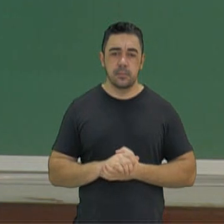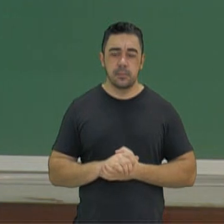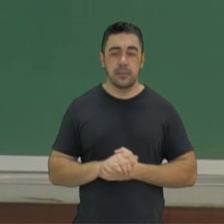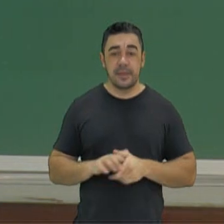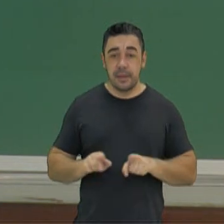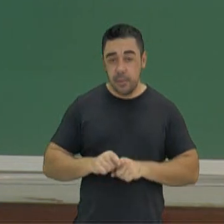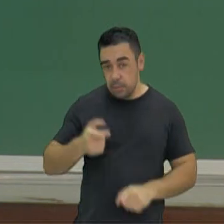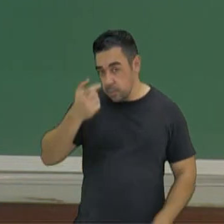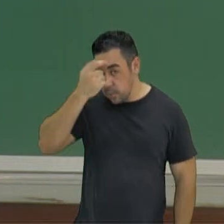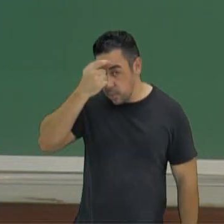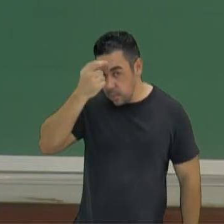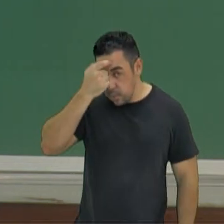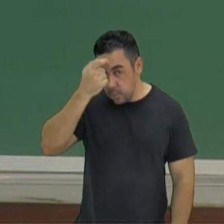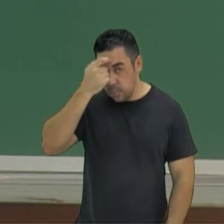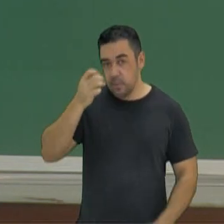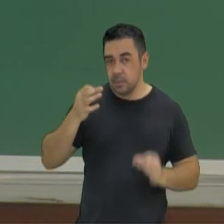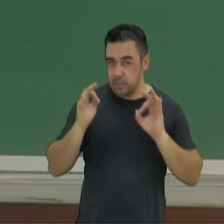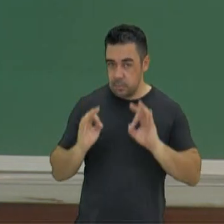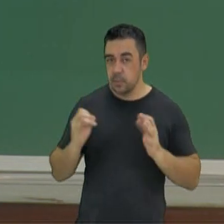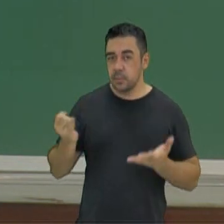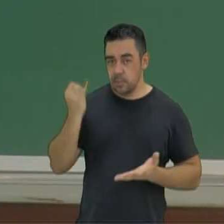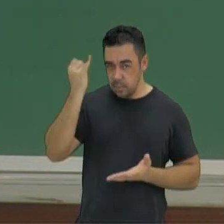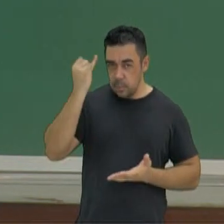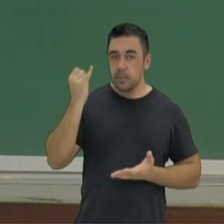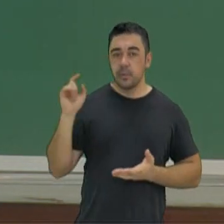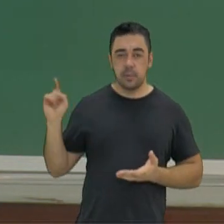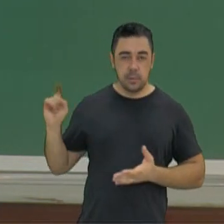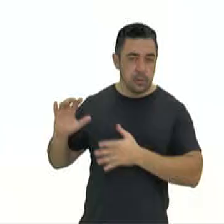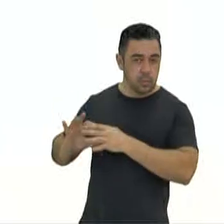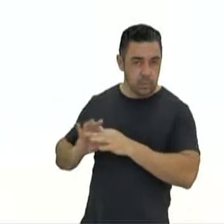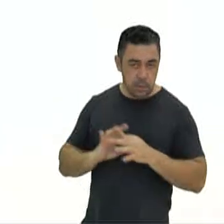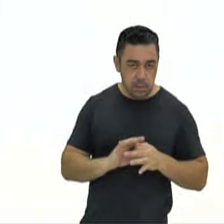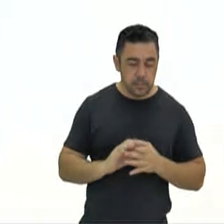equilíbrio mental também é importantíssimo nesse contexto.